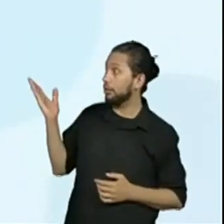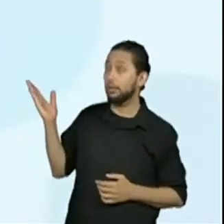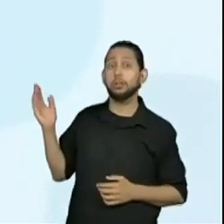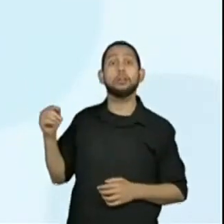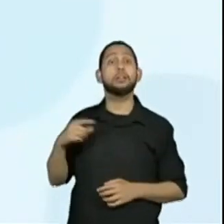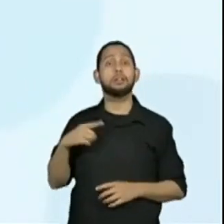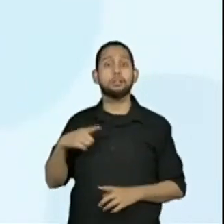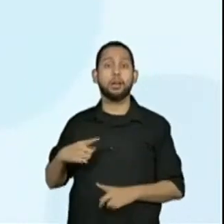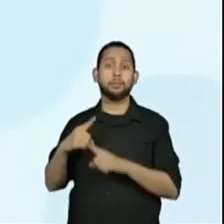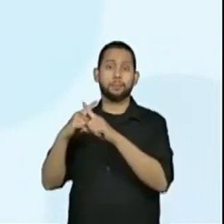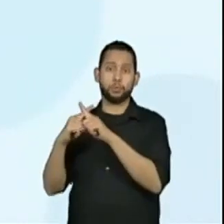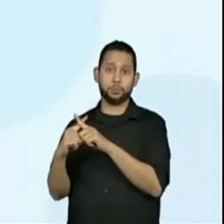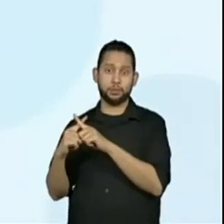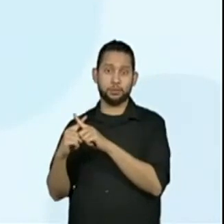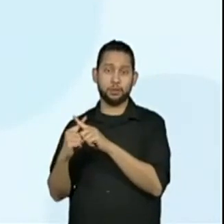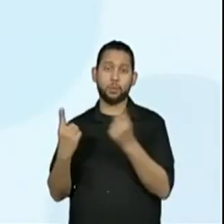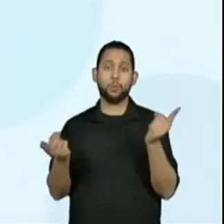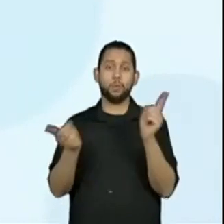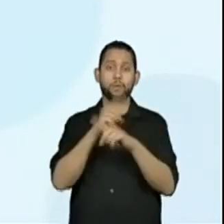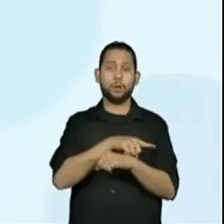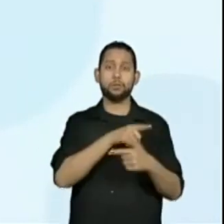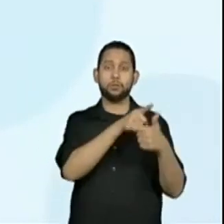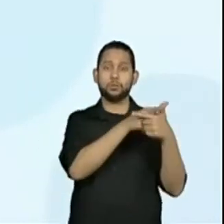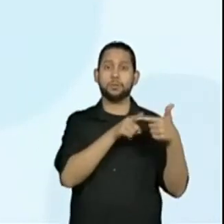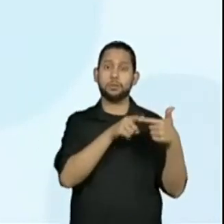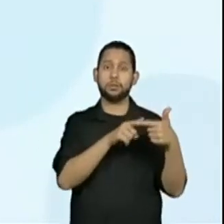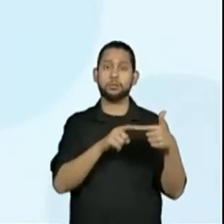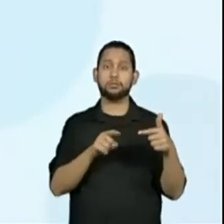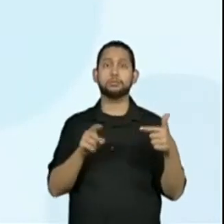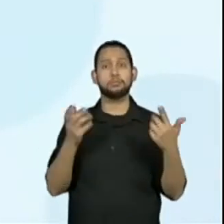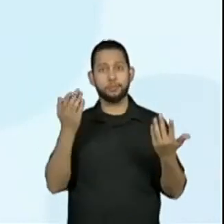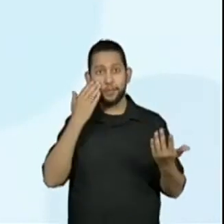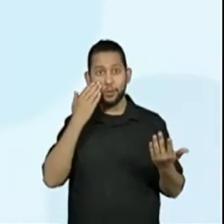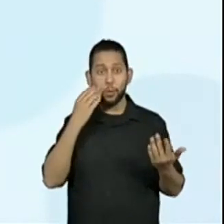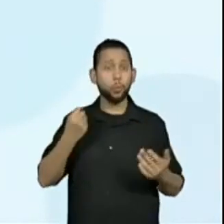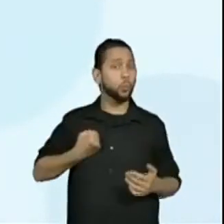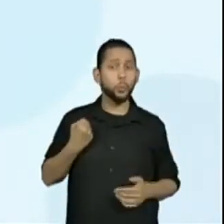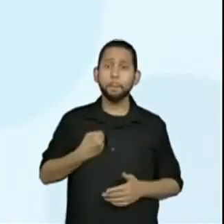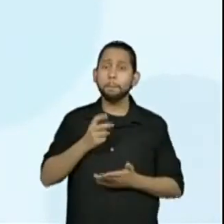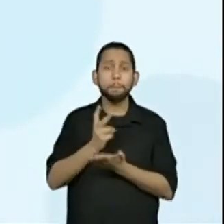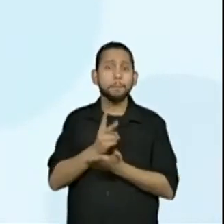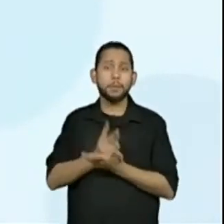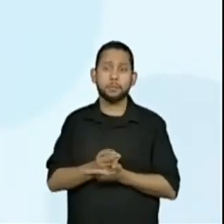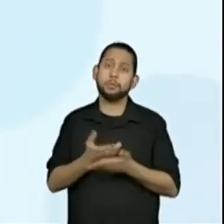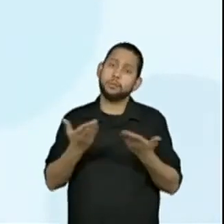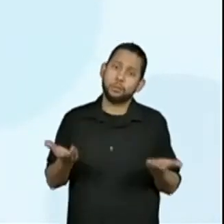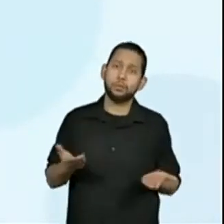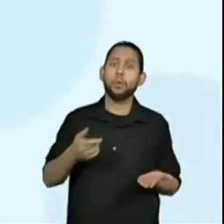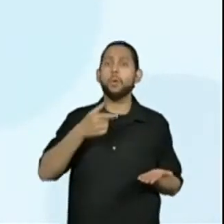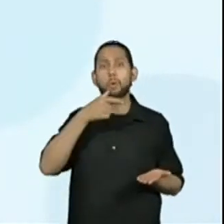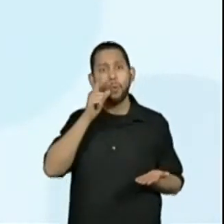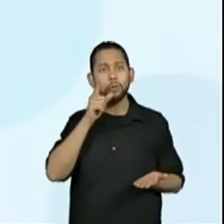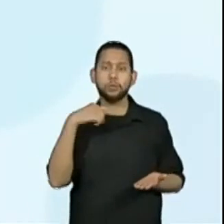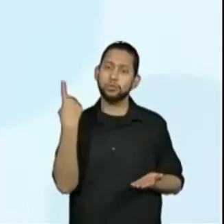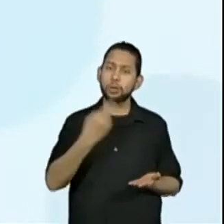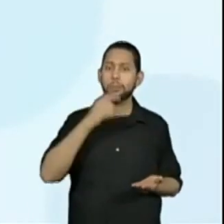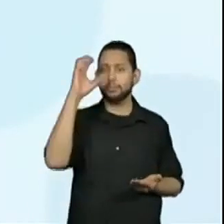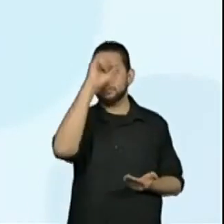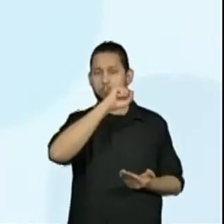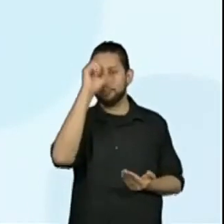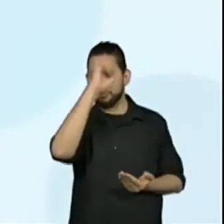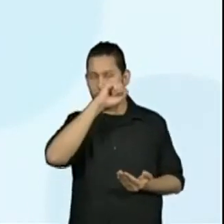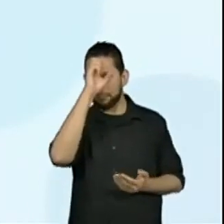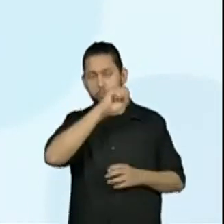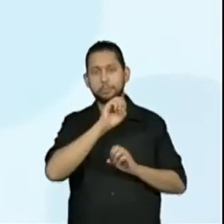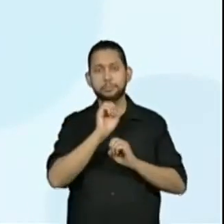multiplicação e sua operação inversa, que é a divisão, ok? Então, esse conceito, inclusive, a gente trabalhou ontem, a gente viu ele